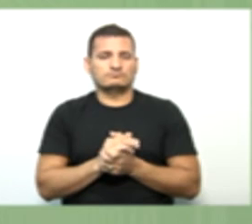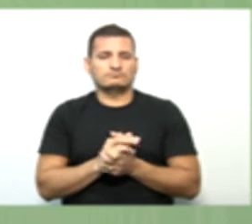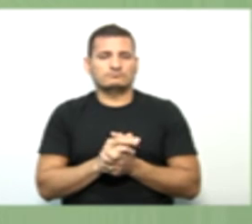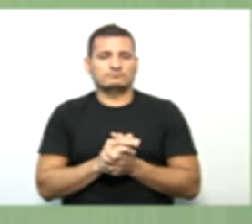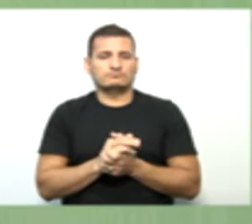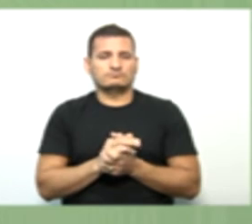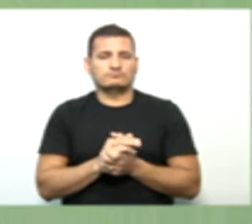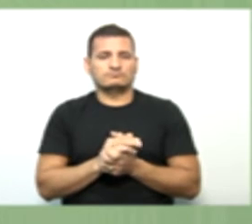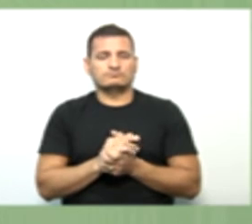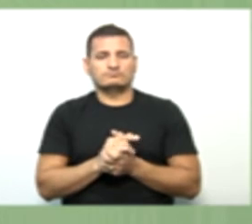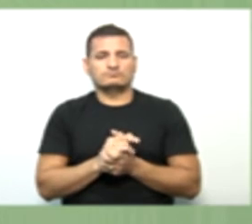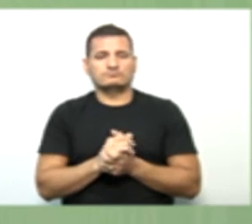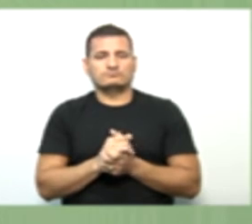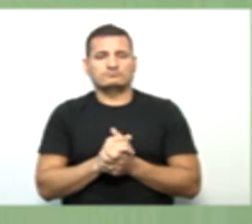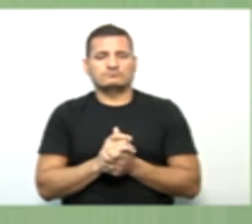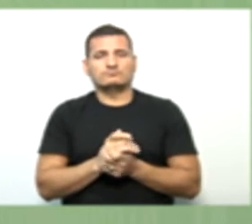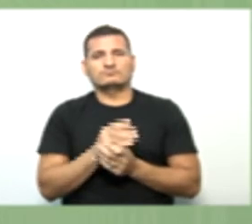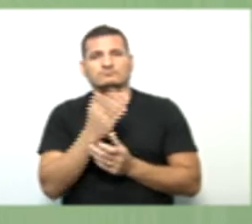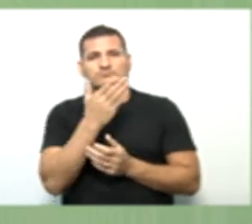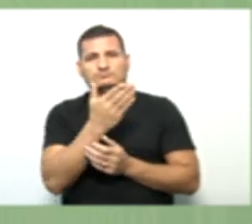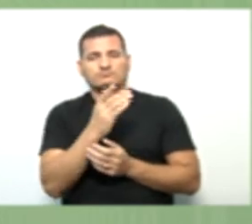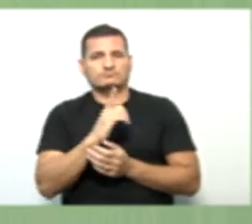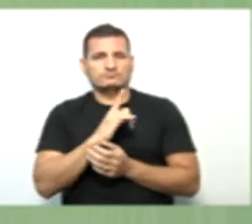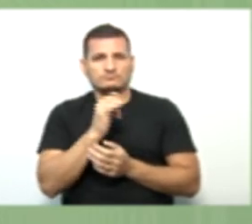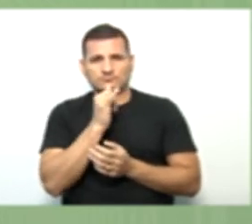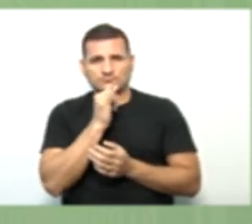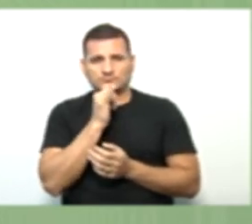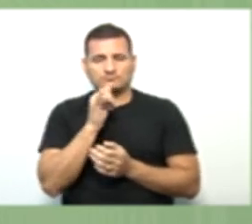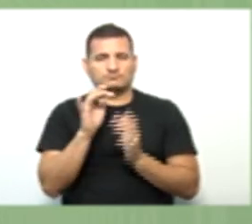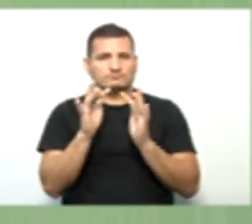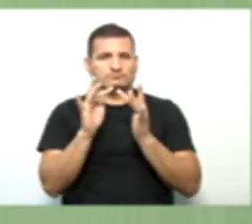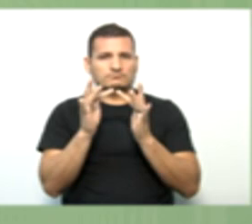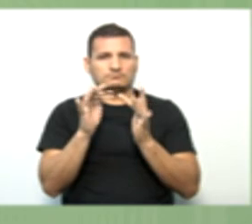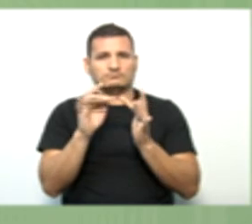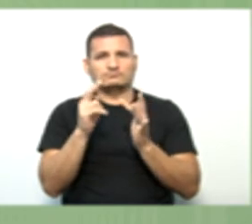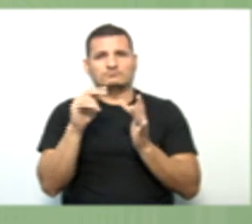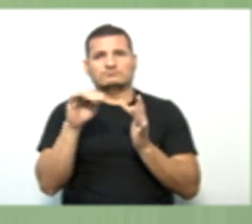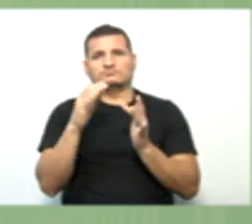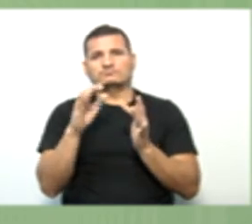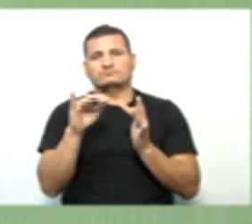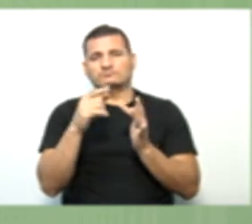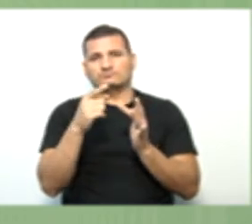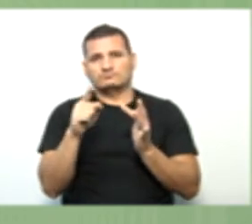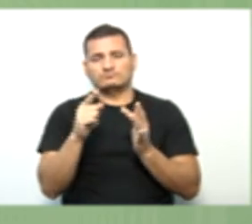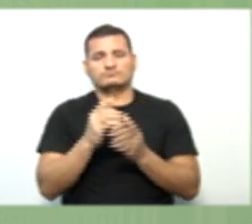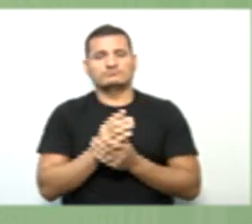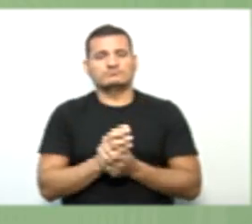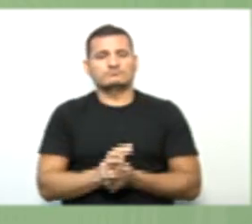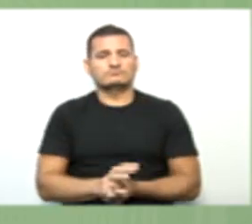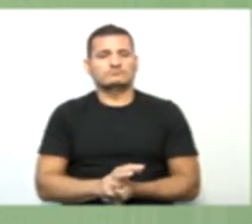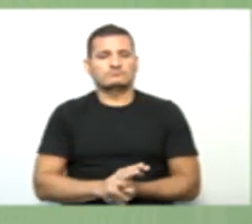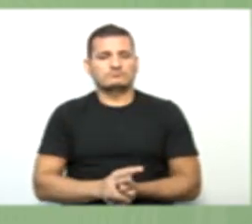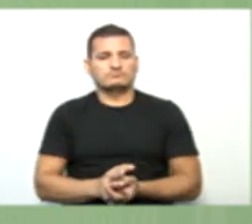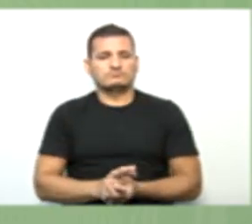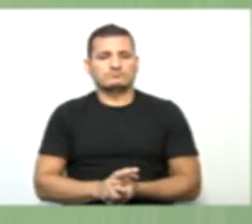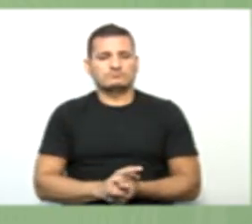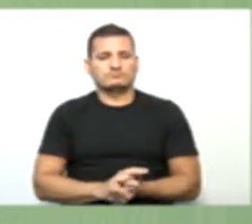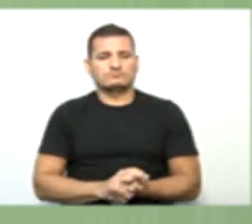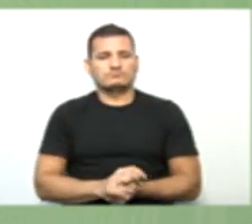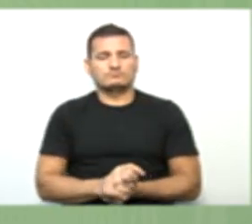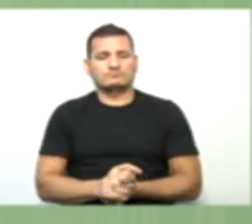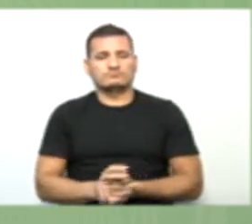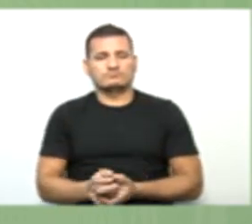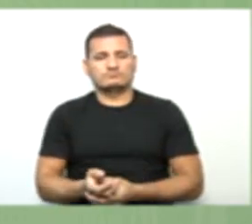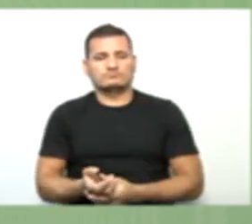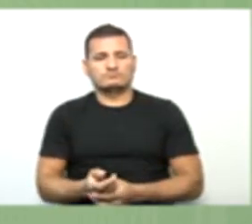Bom, aí nós temos um exemplo de função, uma função para somar dois números. Aí nós temos a palavra